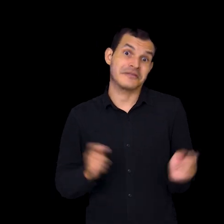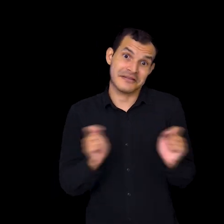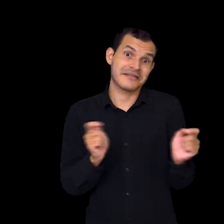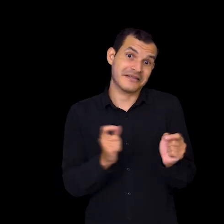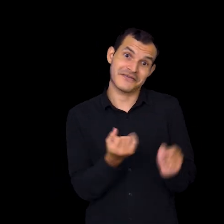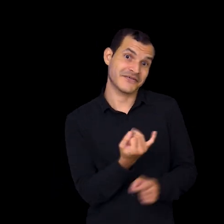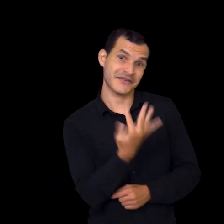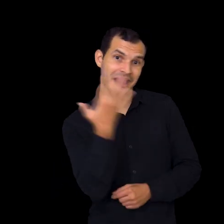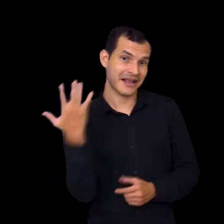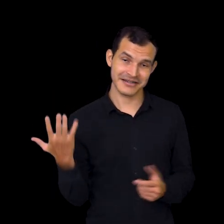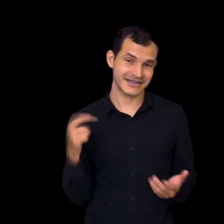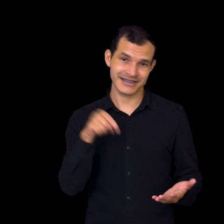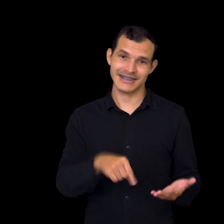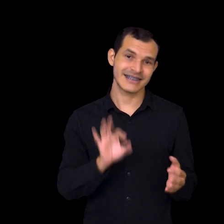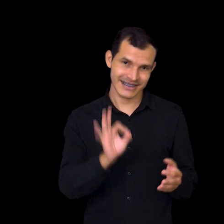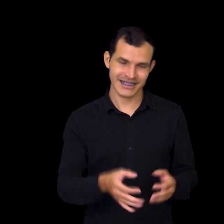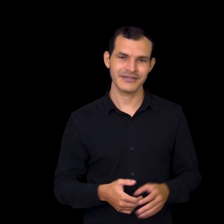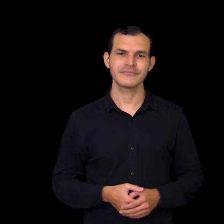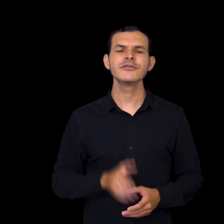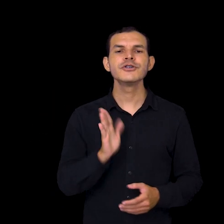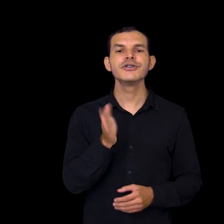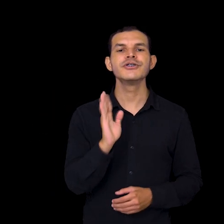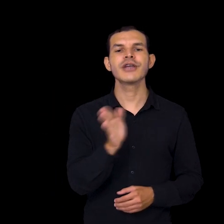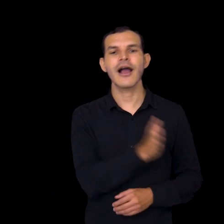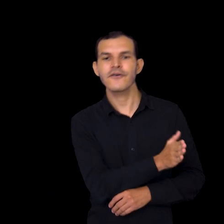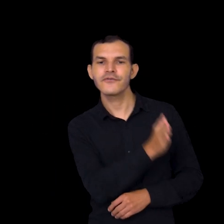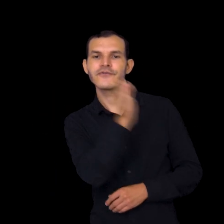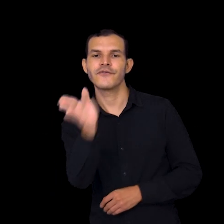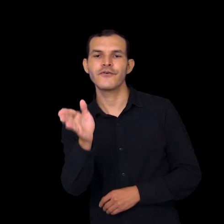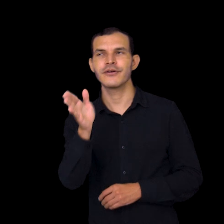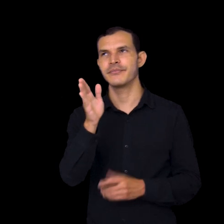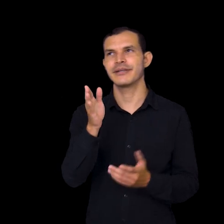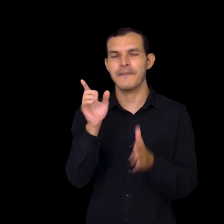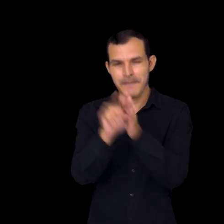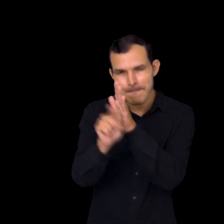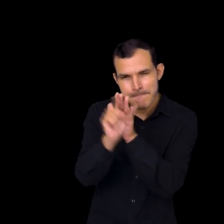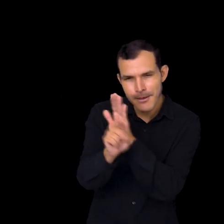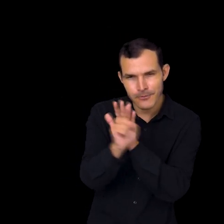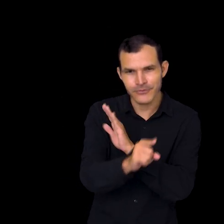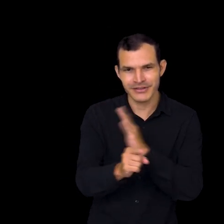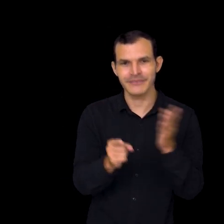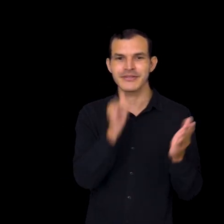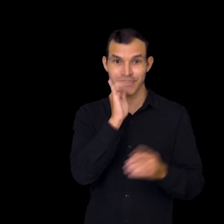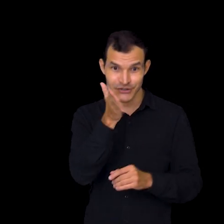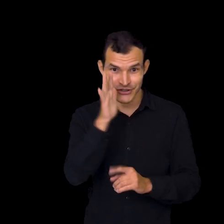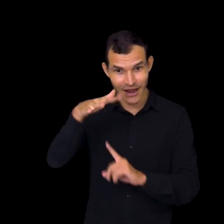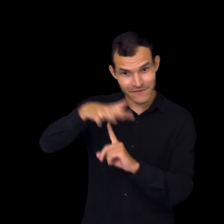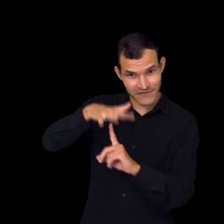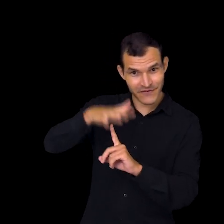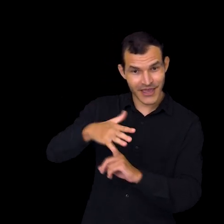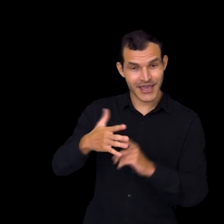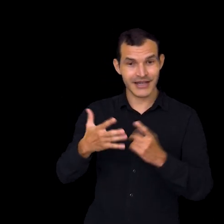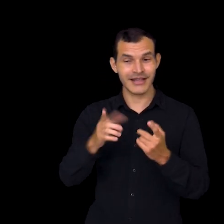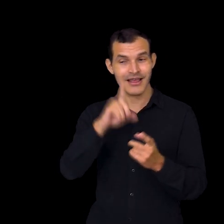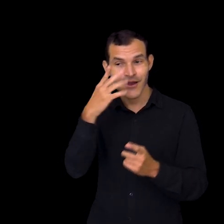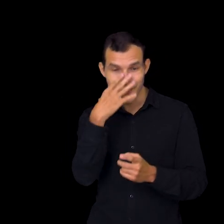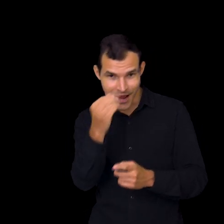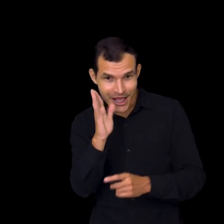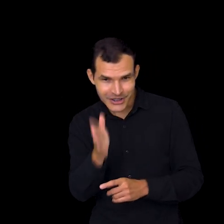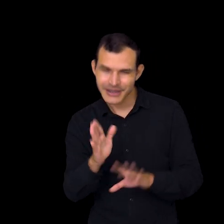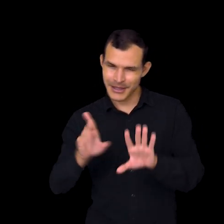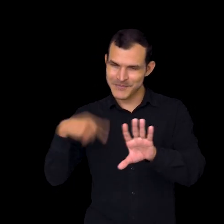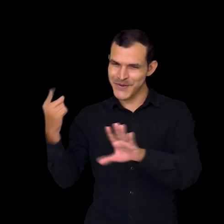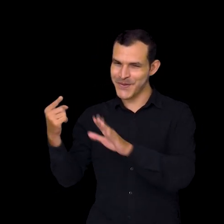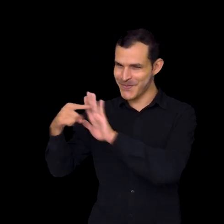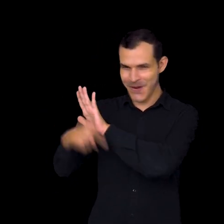vários. A gente pode fazer um quiz aqui. Já foi na feira do Guará, já comeu. Não sei, a gente pode fazer um quiz aqui, descobrir se você é brasiliense, mas isso é